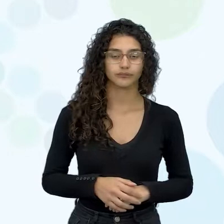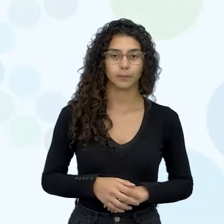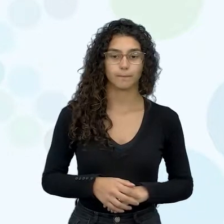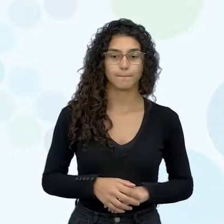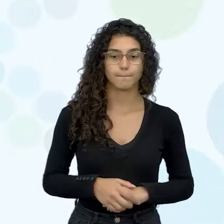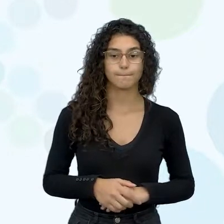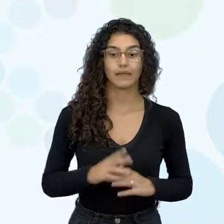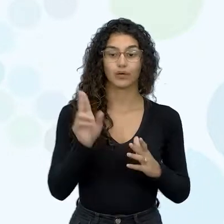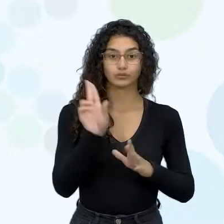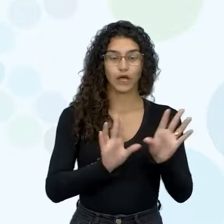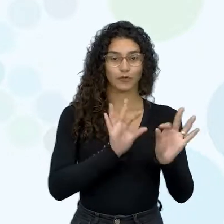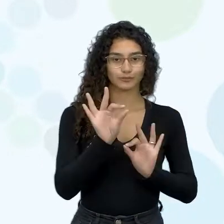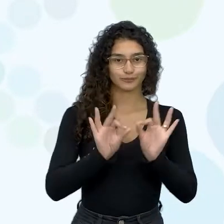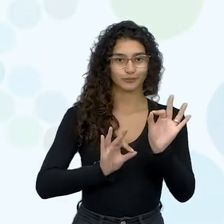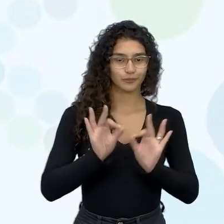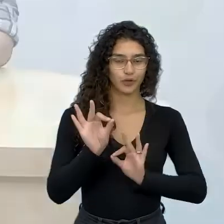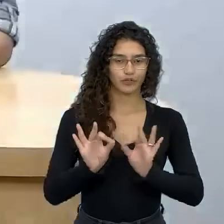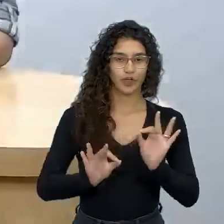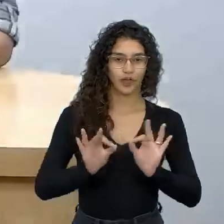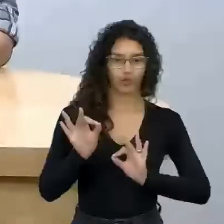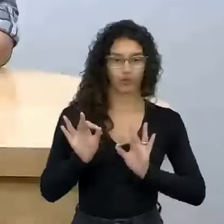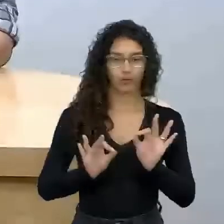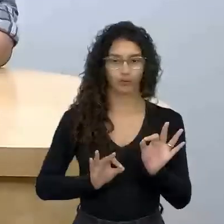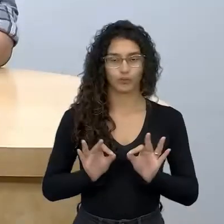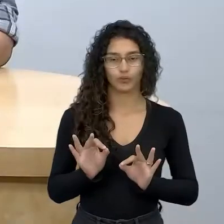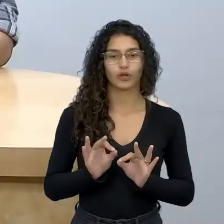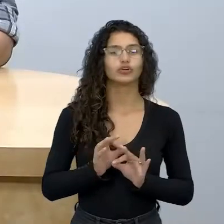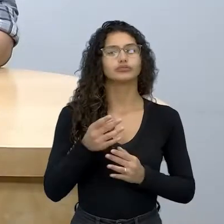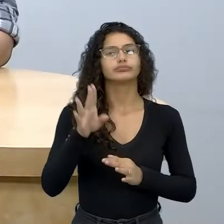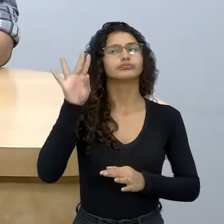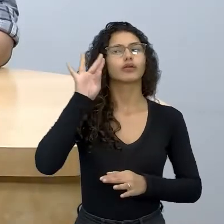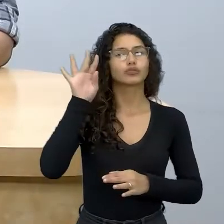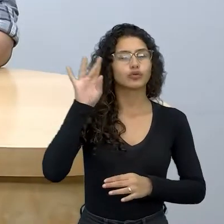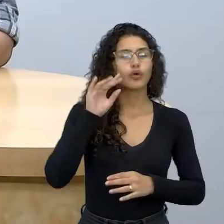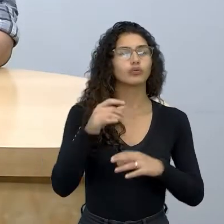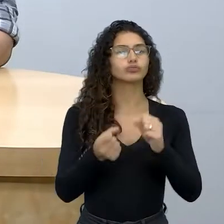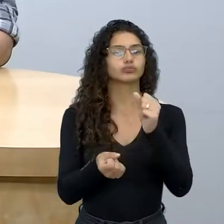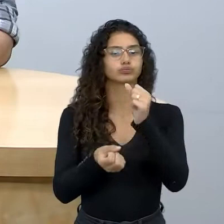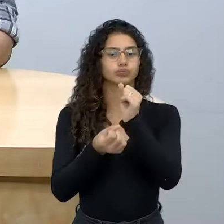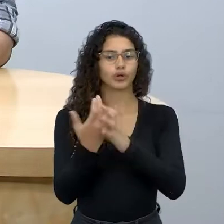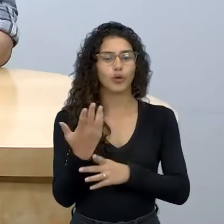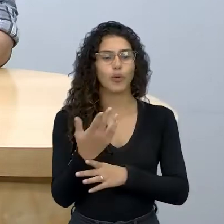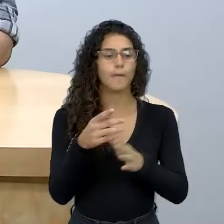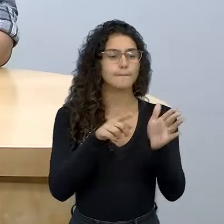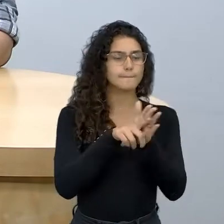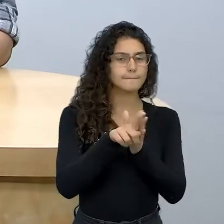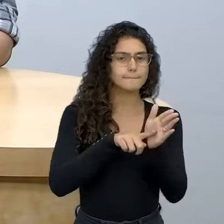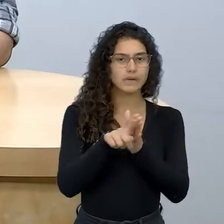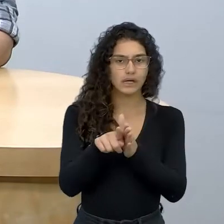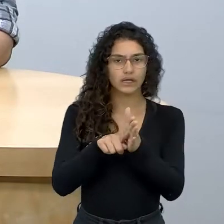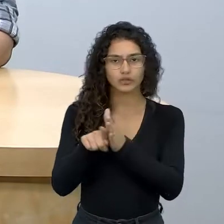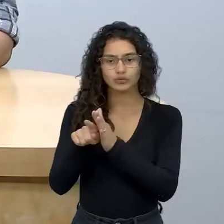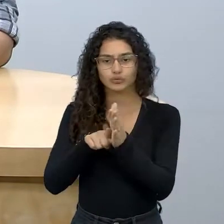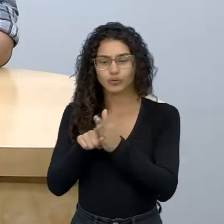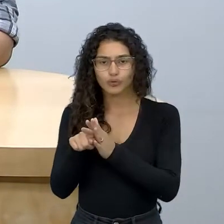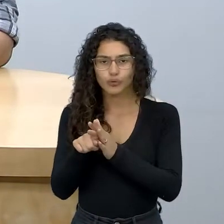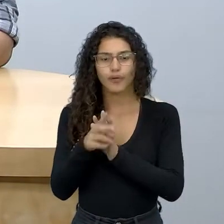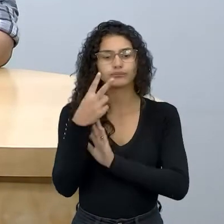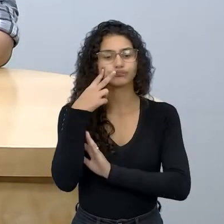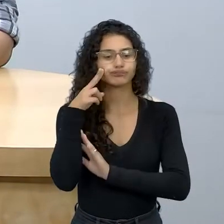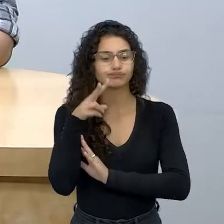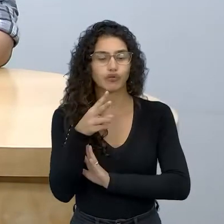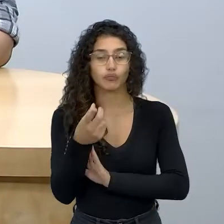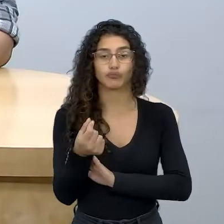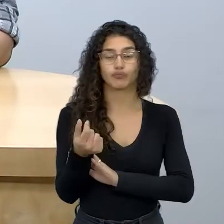pegar aquele projeto que a gente imaginou, criou, pesquisou, verificou